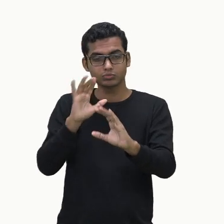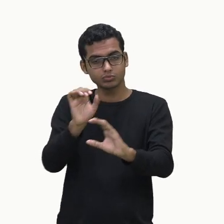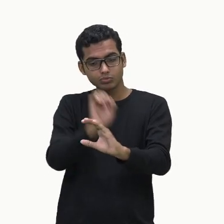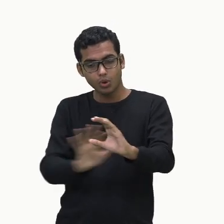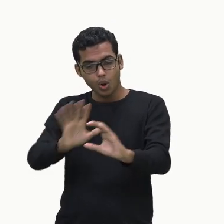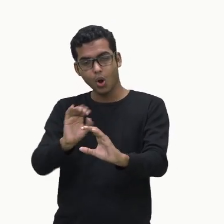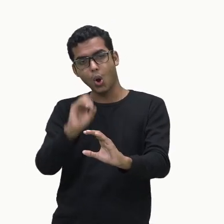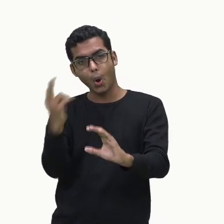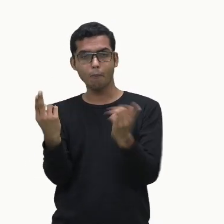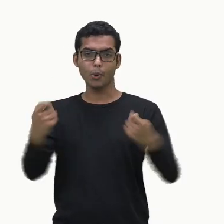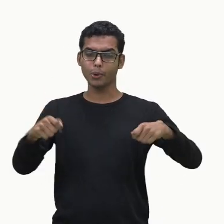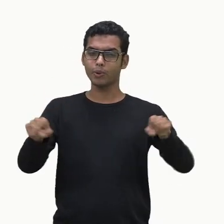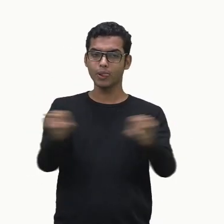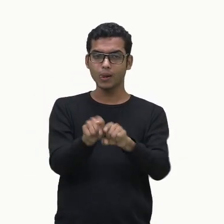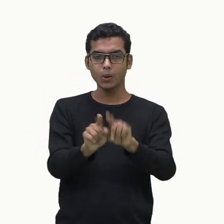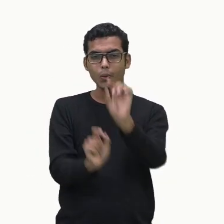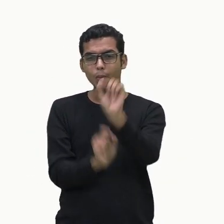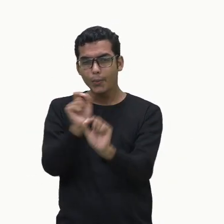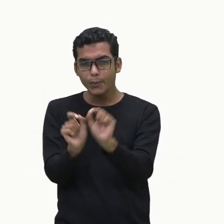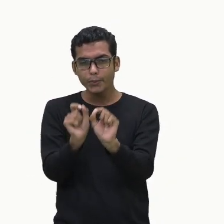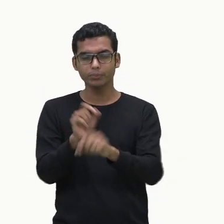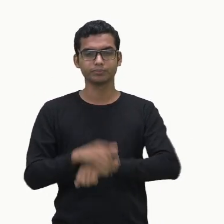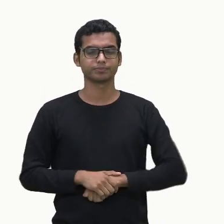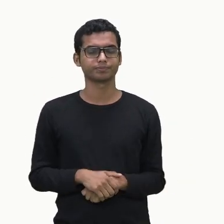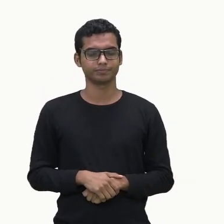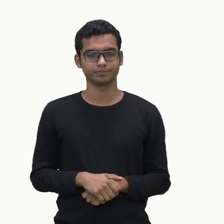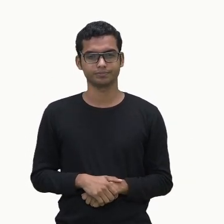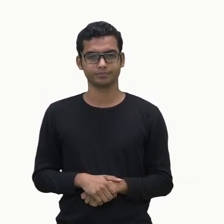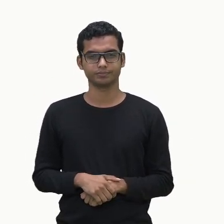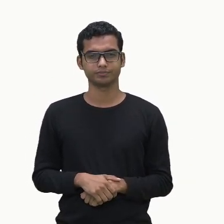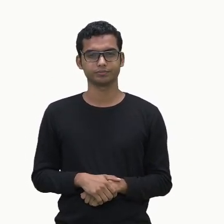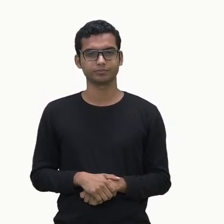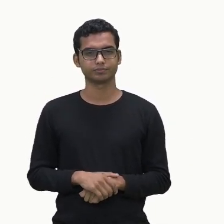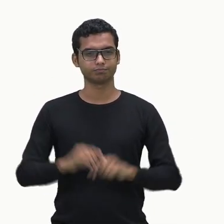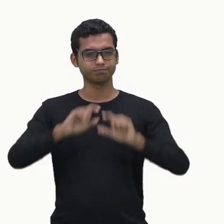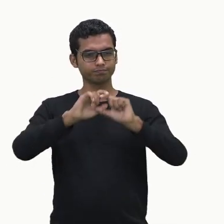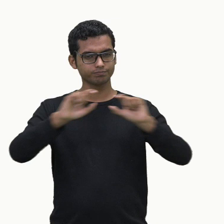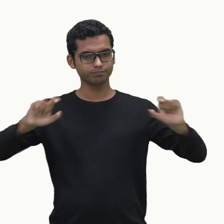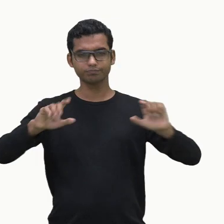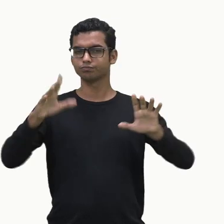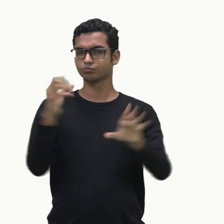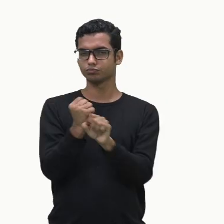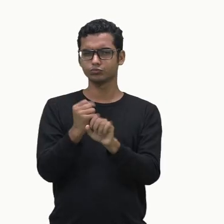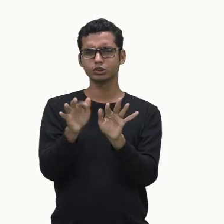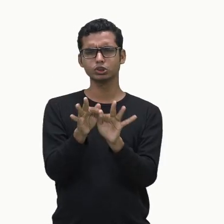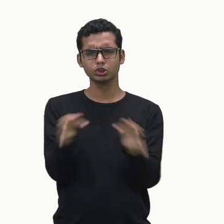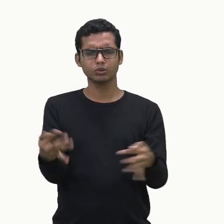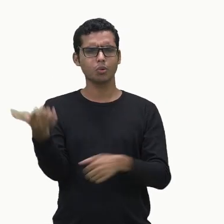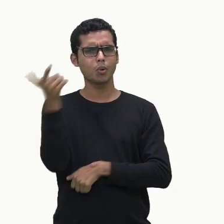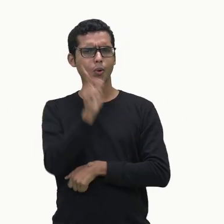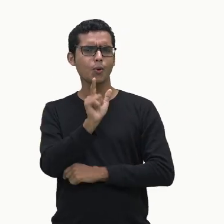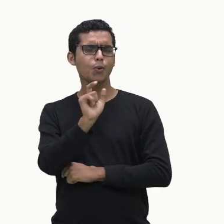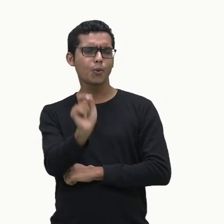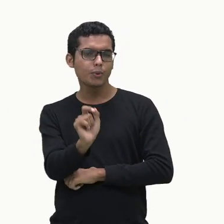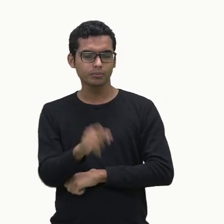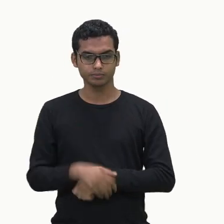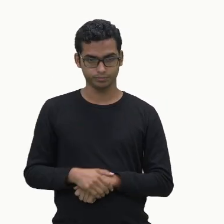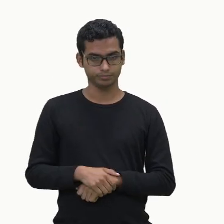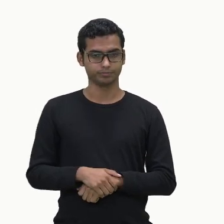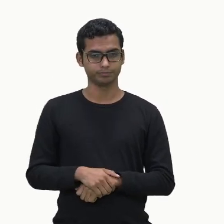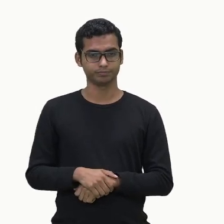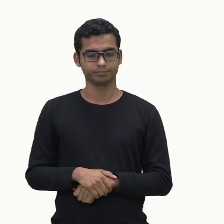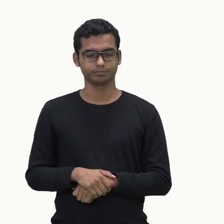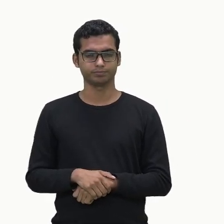aqui um trabalhinho, bem simples, que é fazer essa